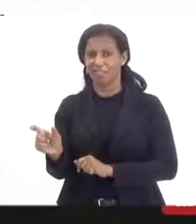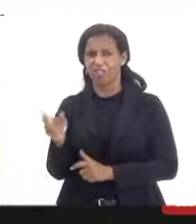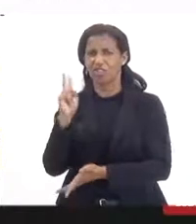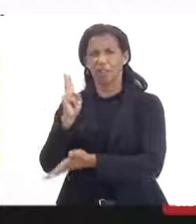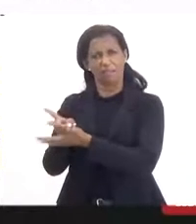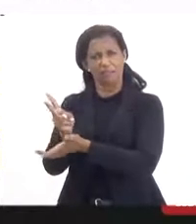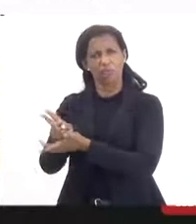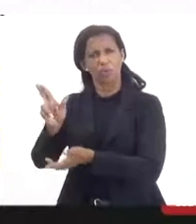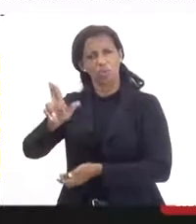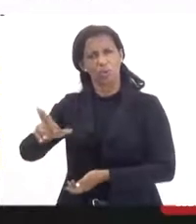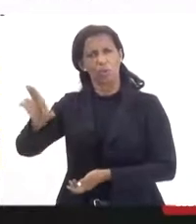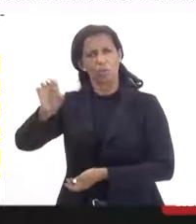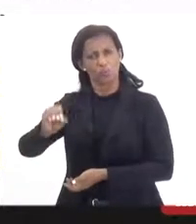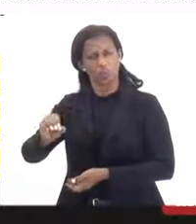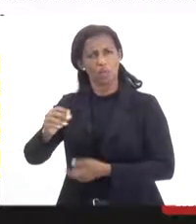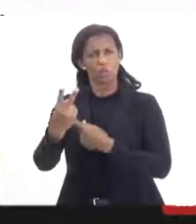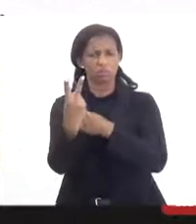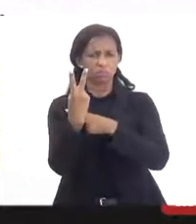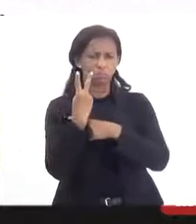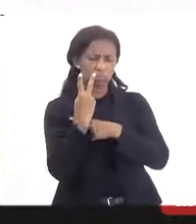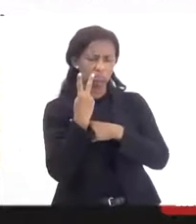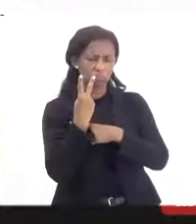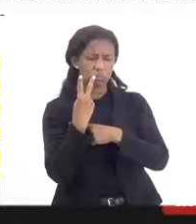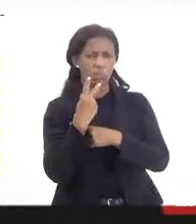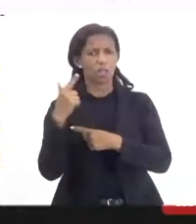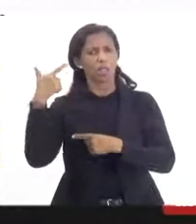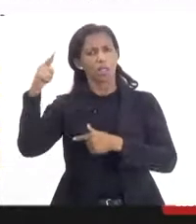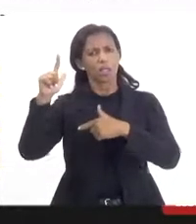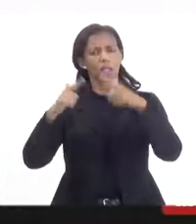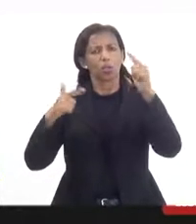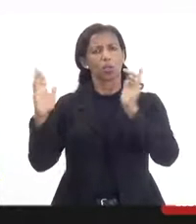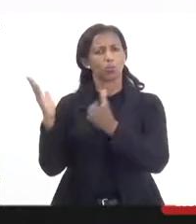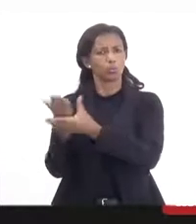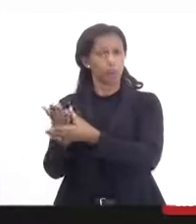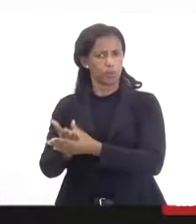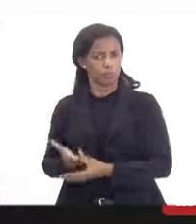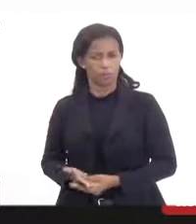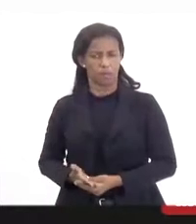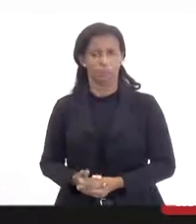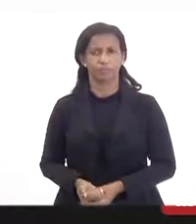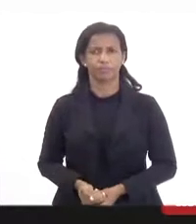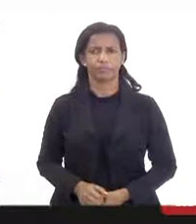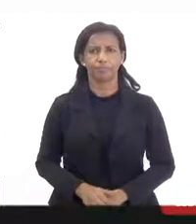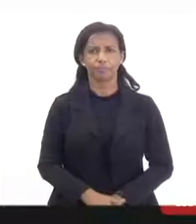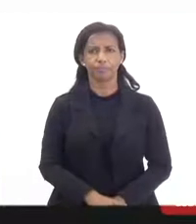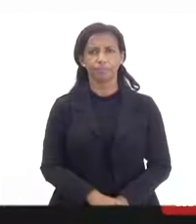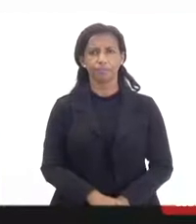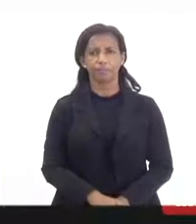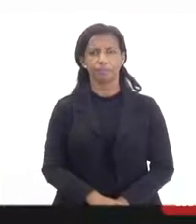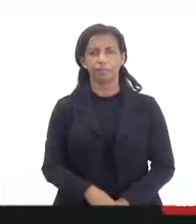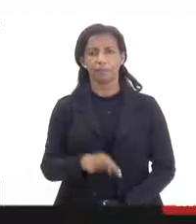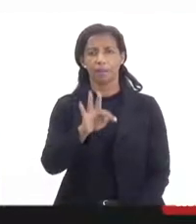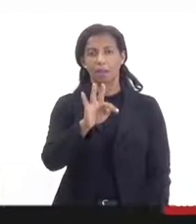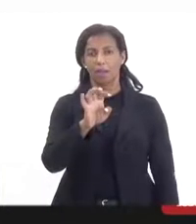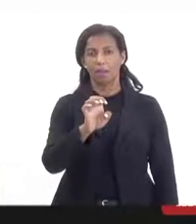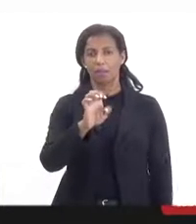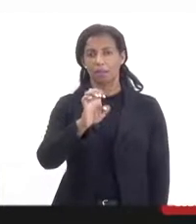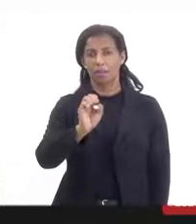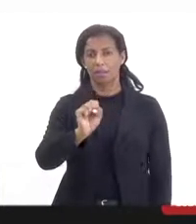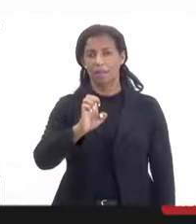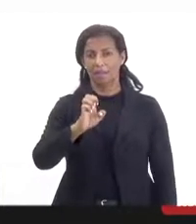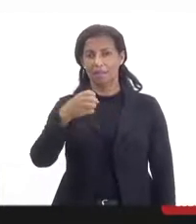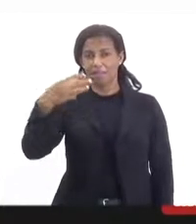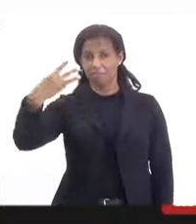continuar usando a tese de defesa provavelmente em outros processos. Nós temos aqui a tese 3, né? Como